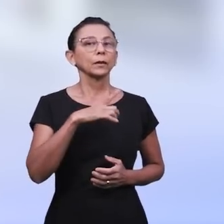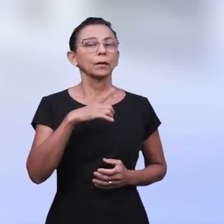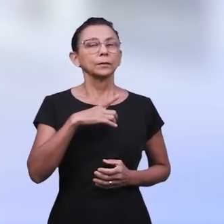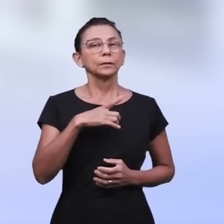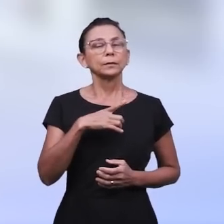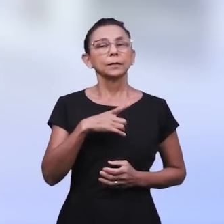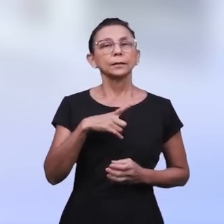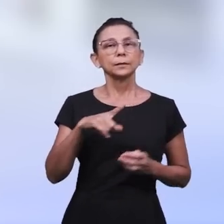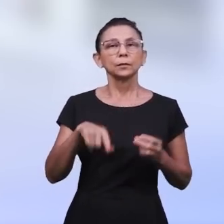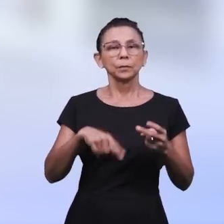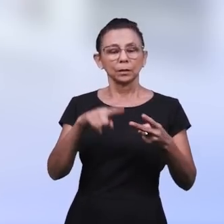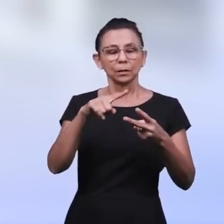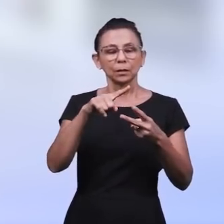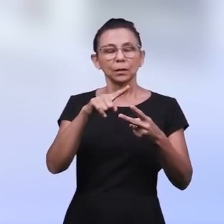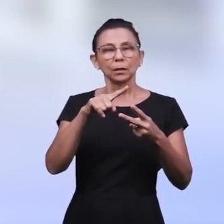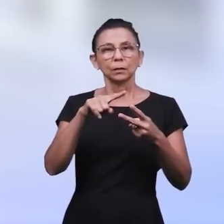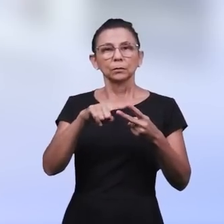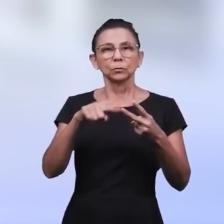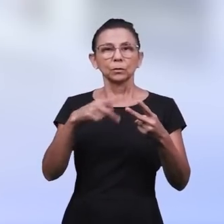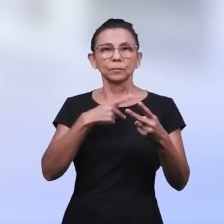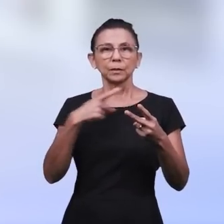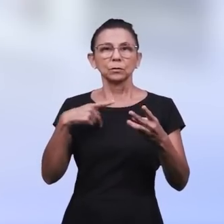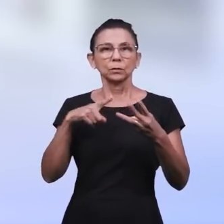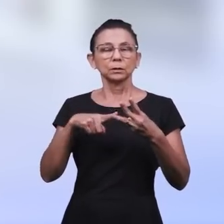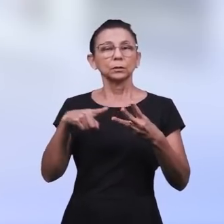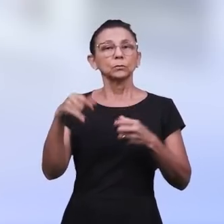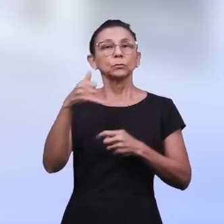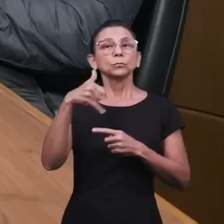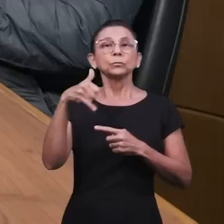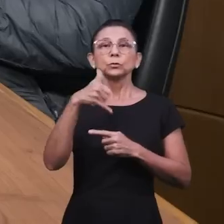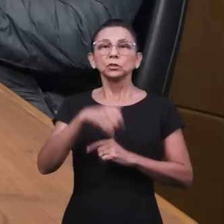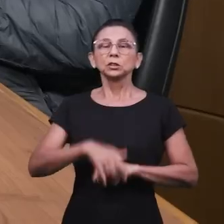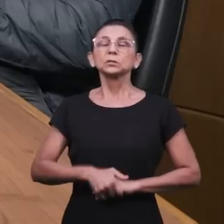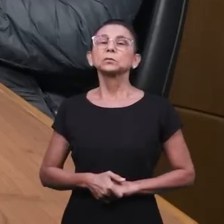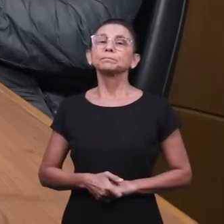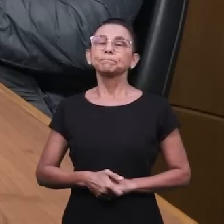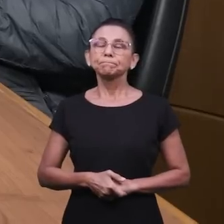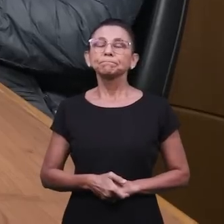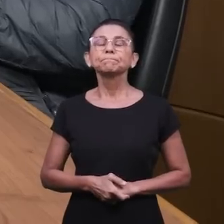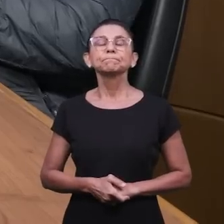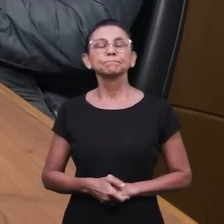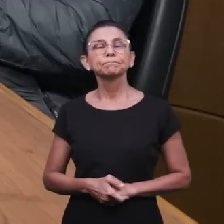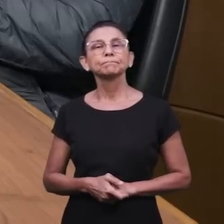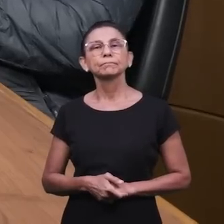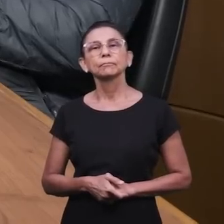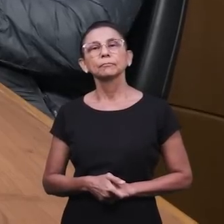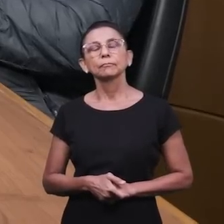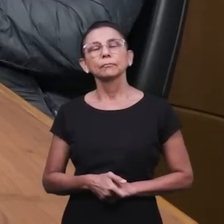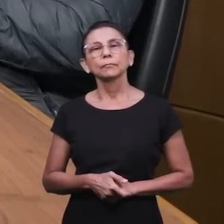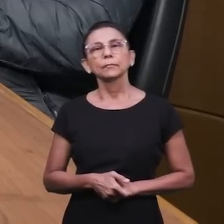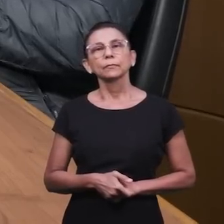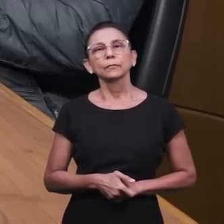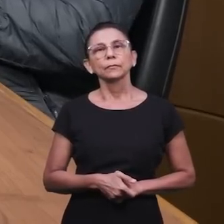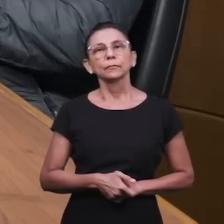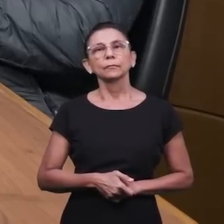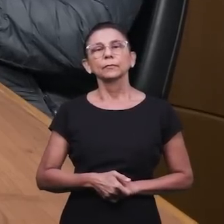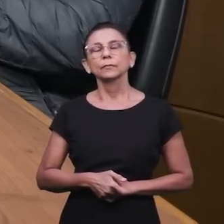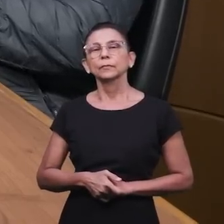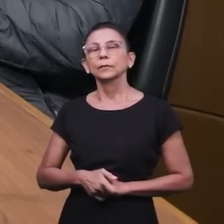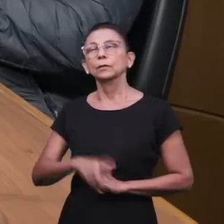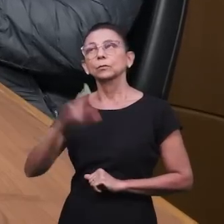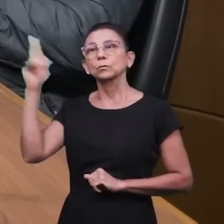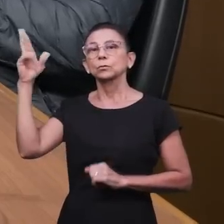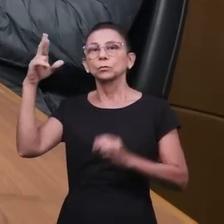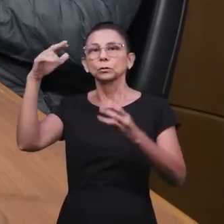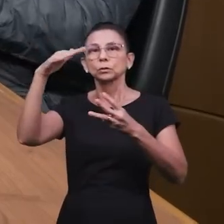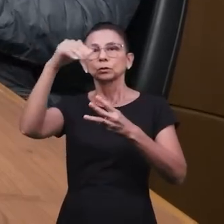Silva, o pastor Sábio Dantas e o nosso ungido, Wayne Royal. Que uma bênção. Grande bênção, um presente do Senhor,